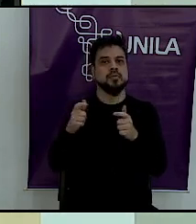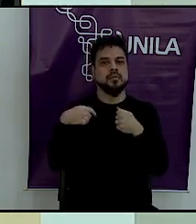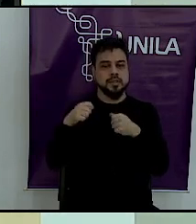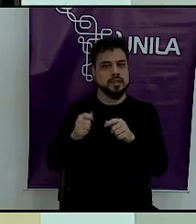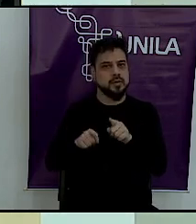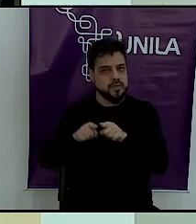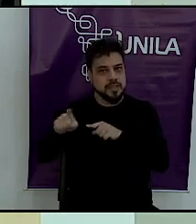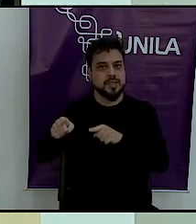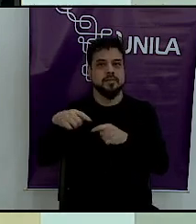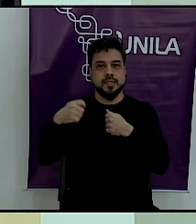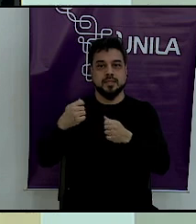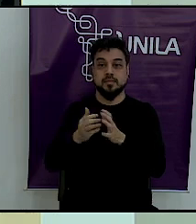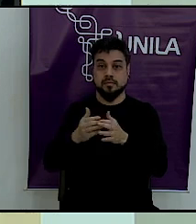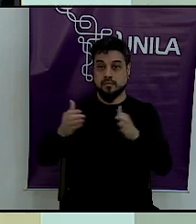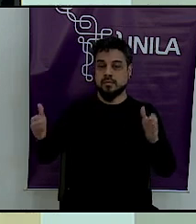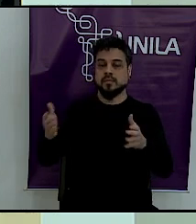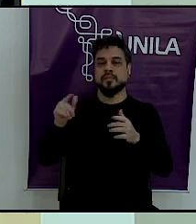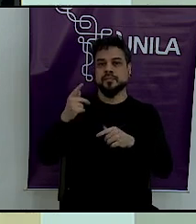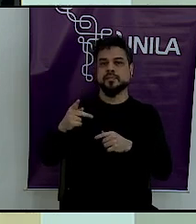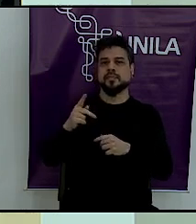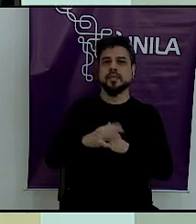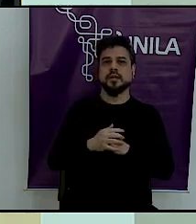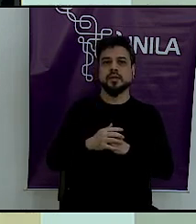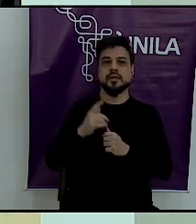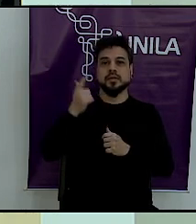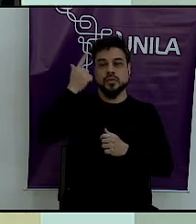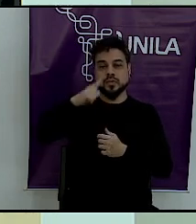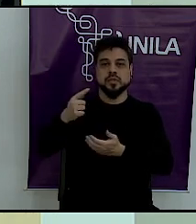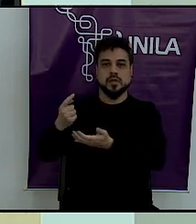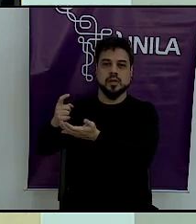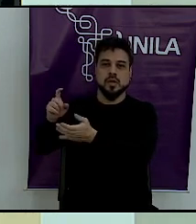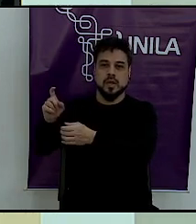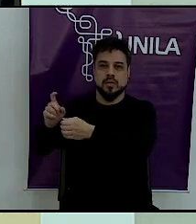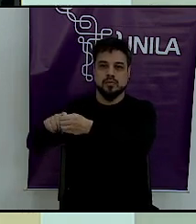muito mais nessa condição de captação de convênios e